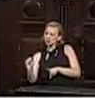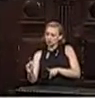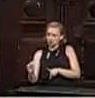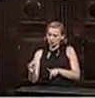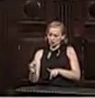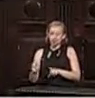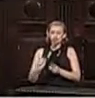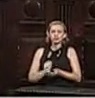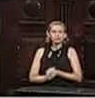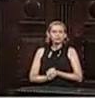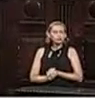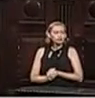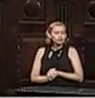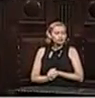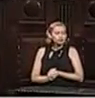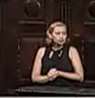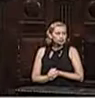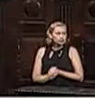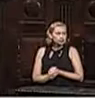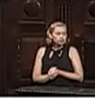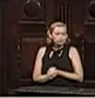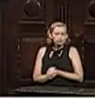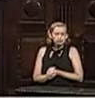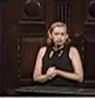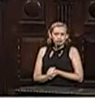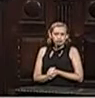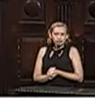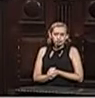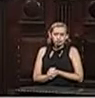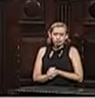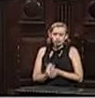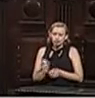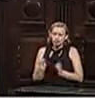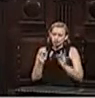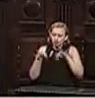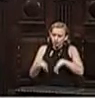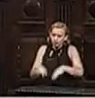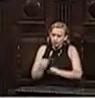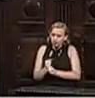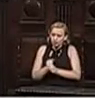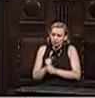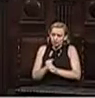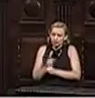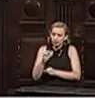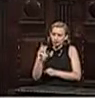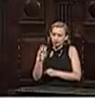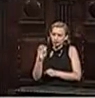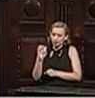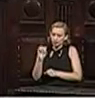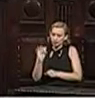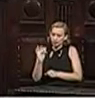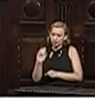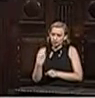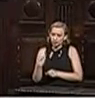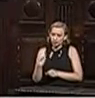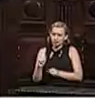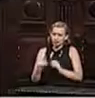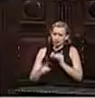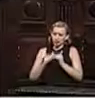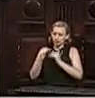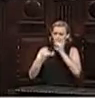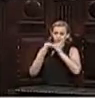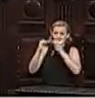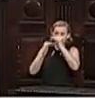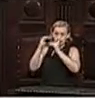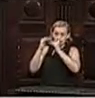multas. Então, por via de consequência, nesse final de ano, a receita vai crescer e não cair. Porque